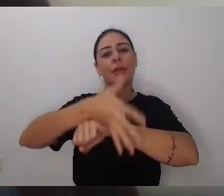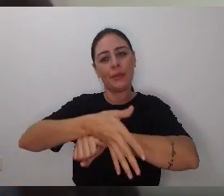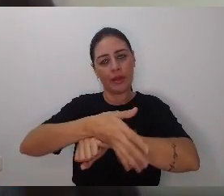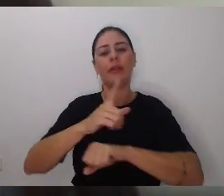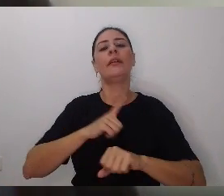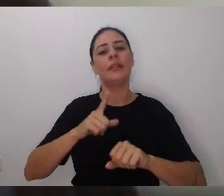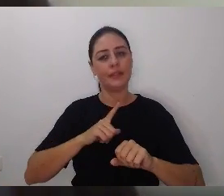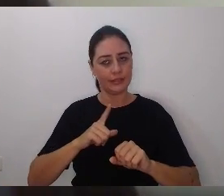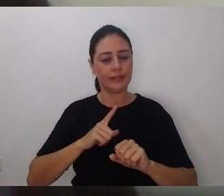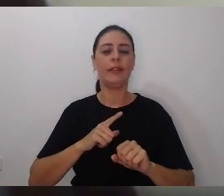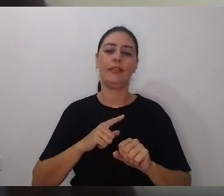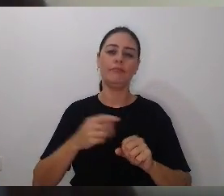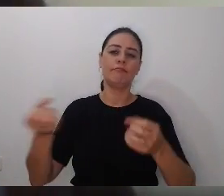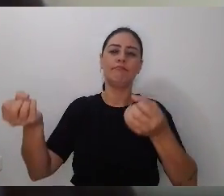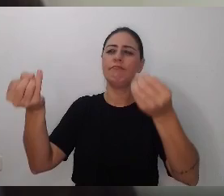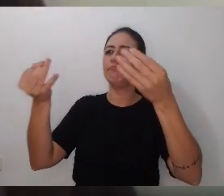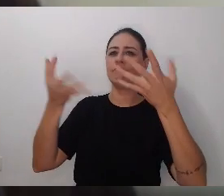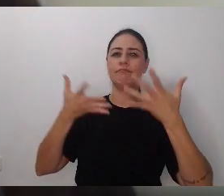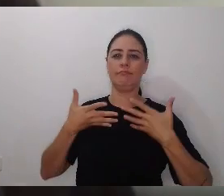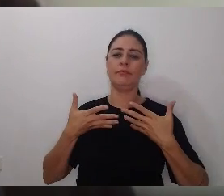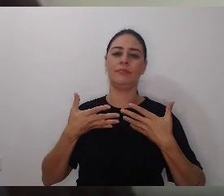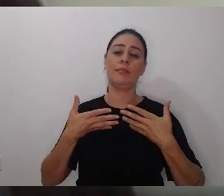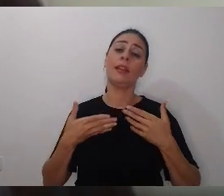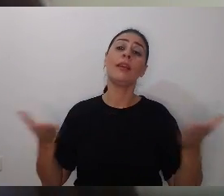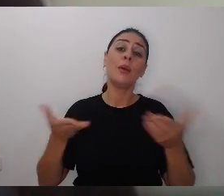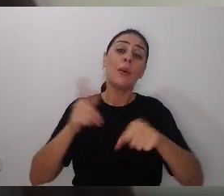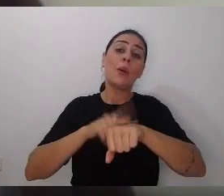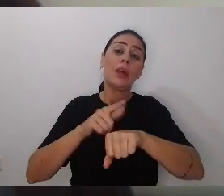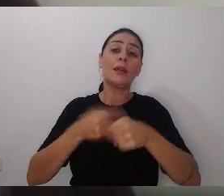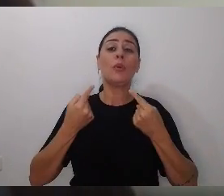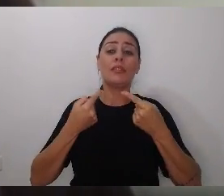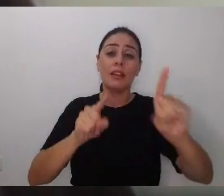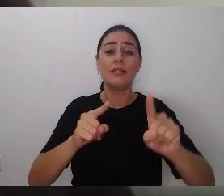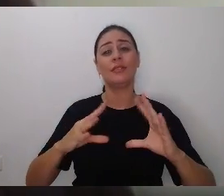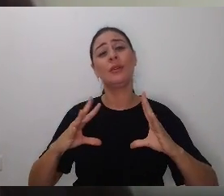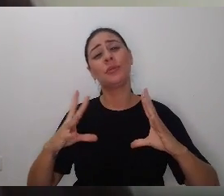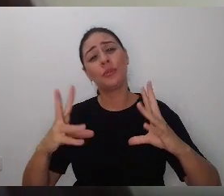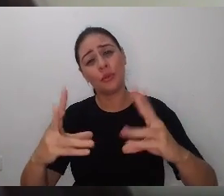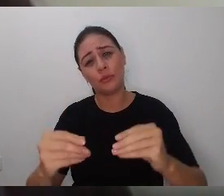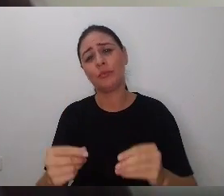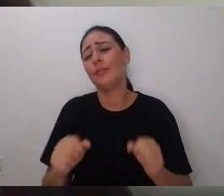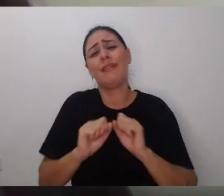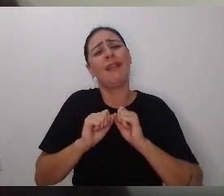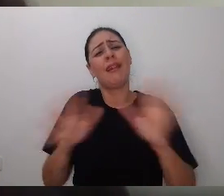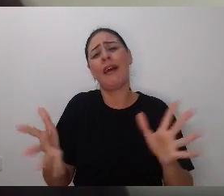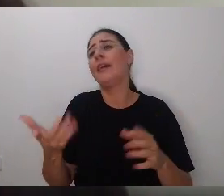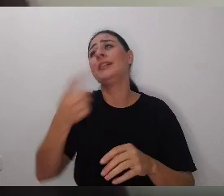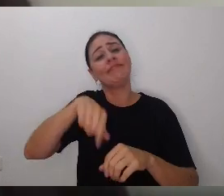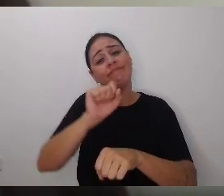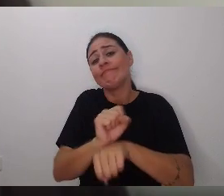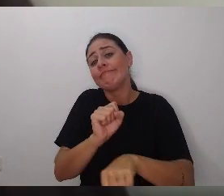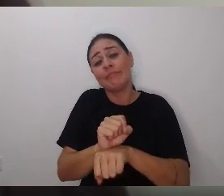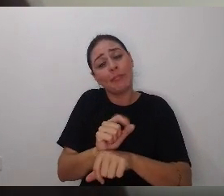escutado muitos relatos nesse sentido, né? E aí, é claro que num tempo de tantos desafios para todos, é esperado que a